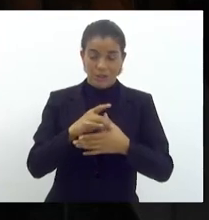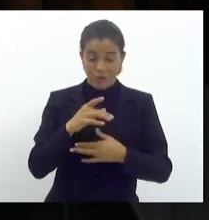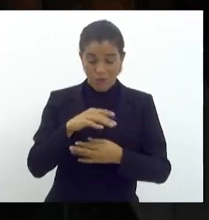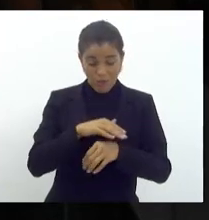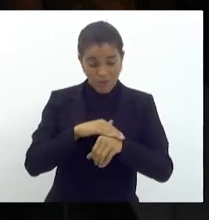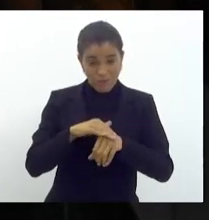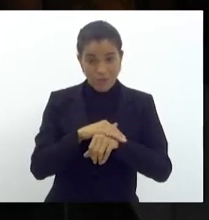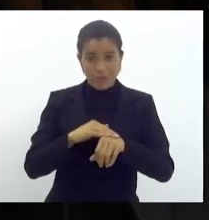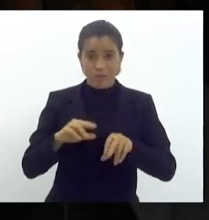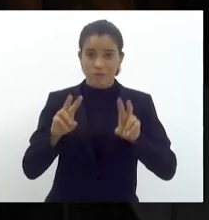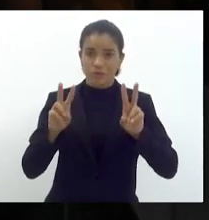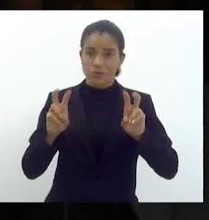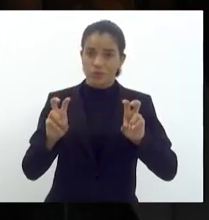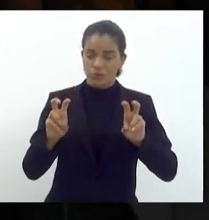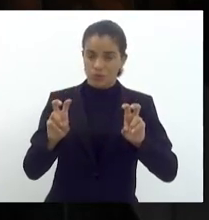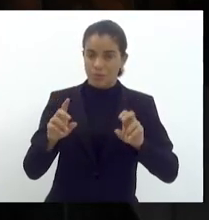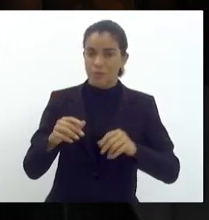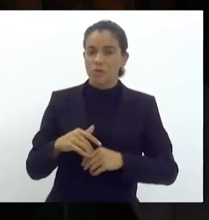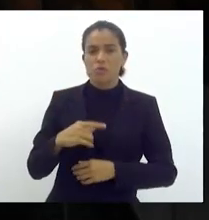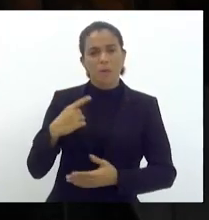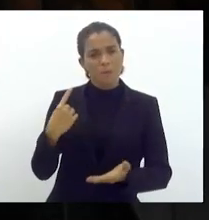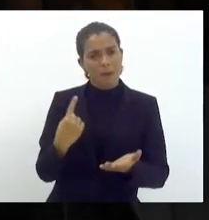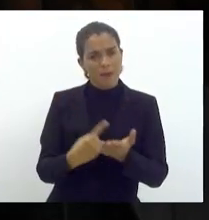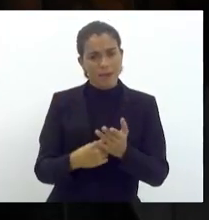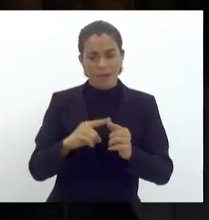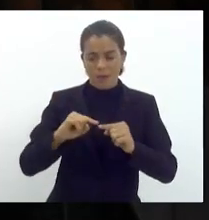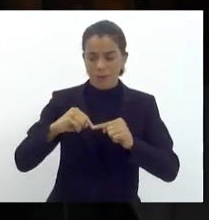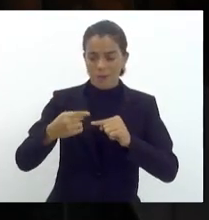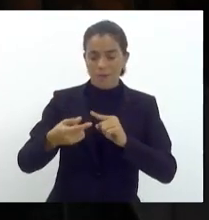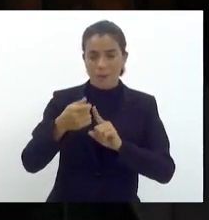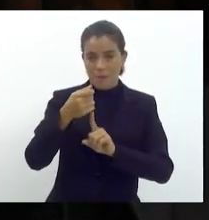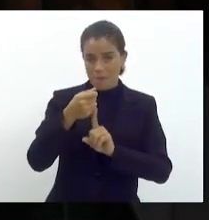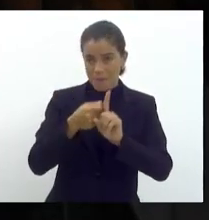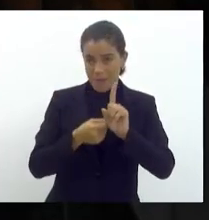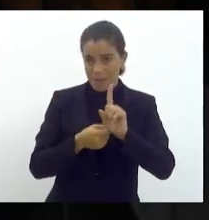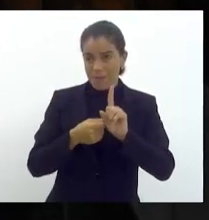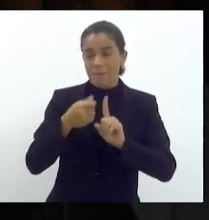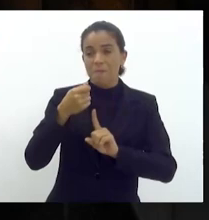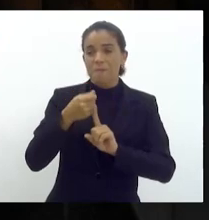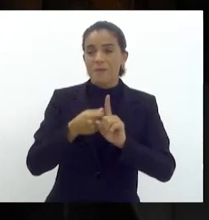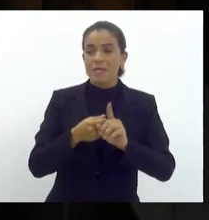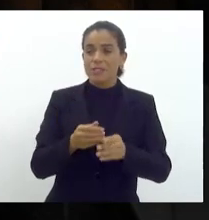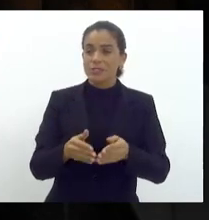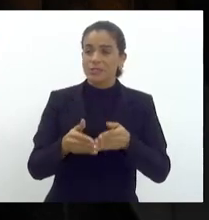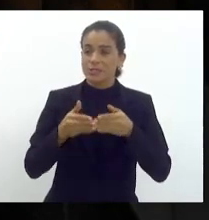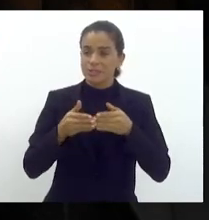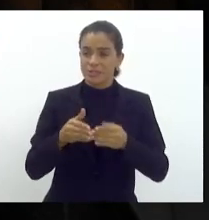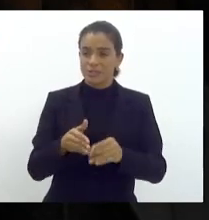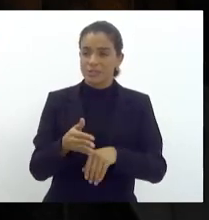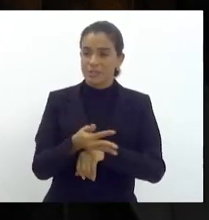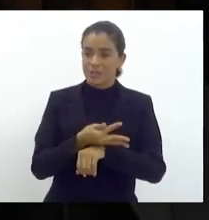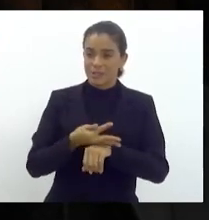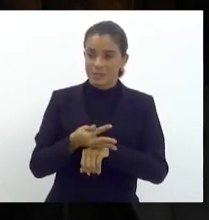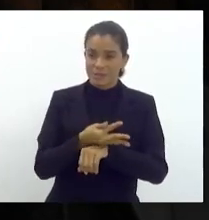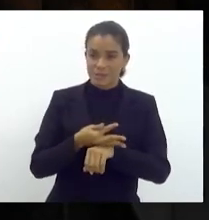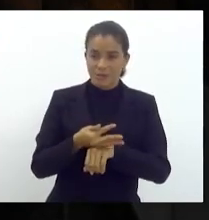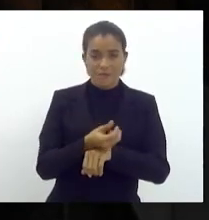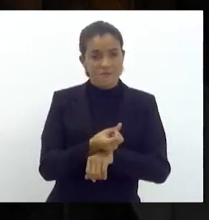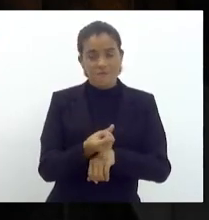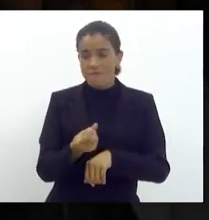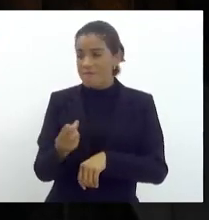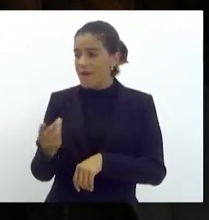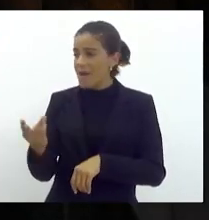e já marquei mês que vem mês de recesso que muitos